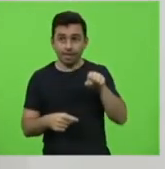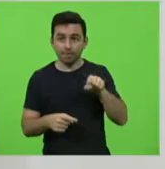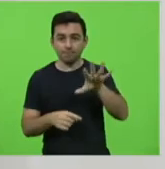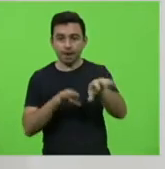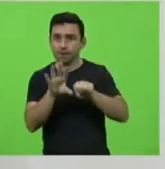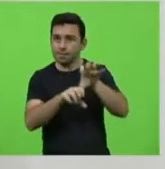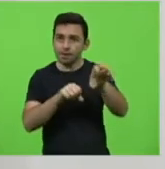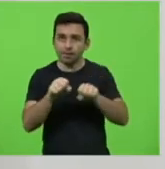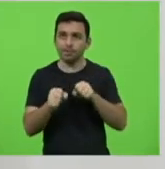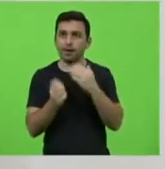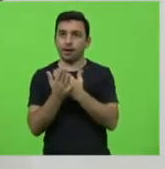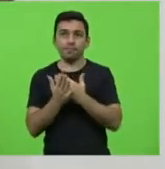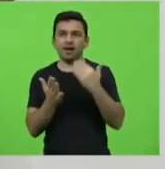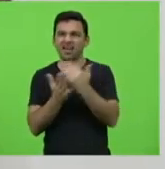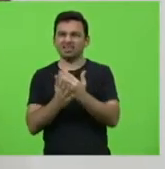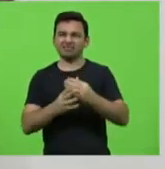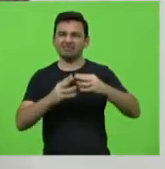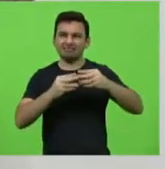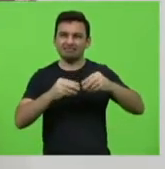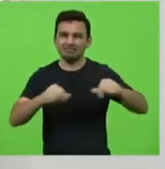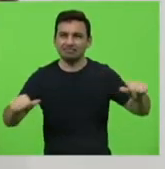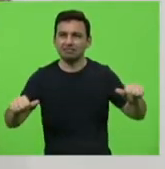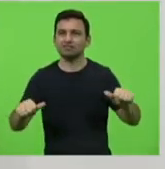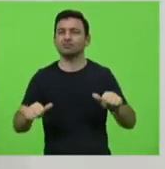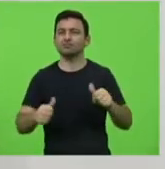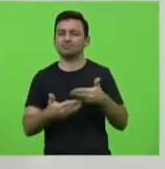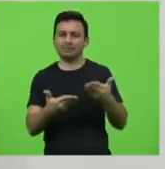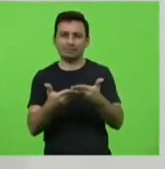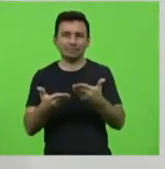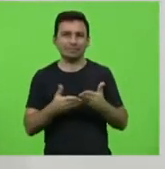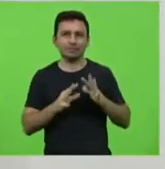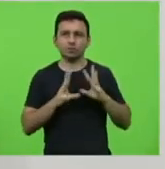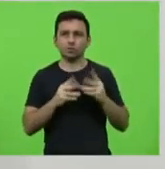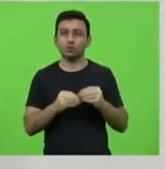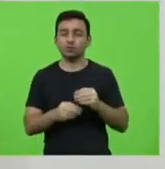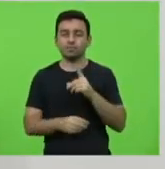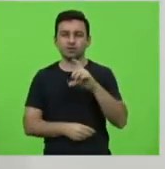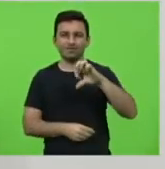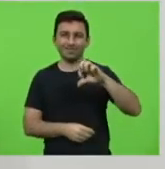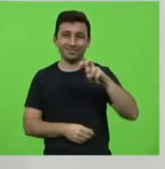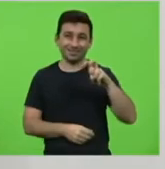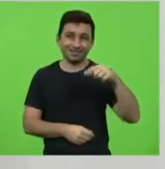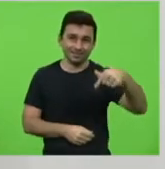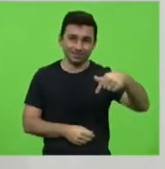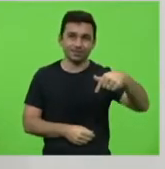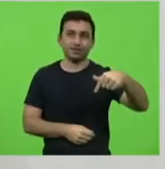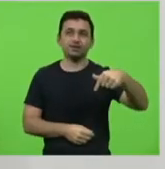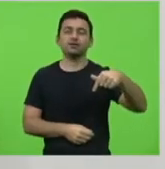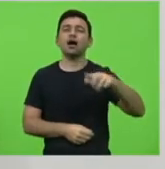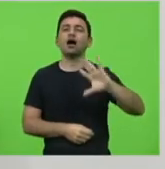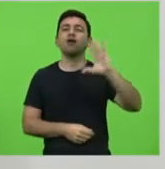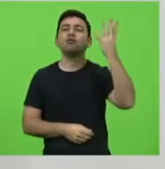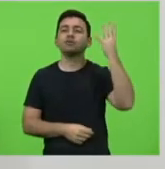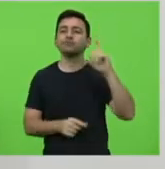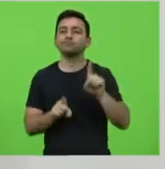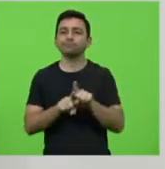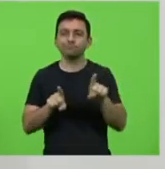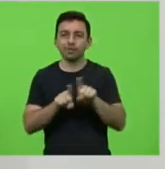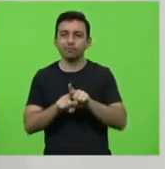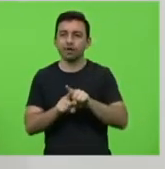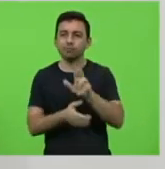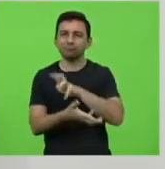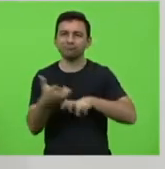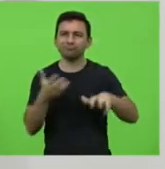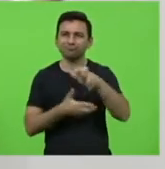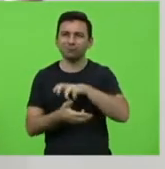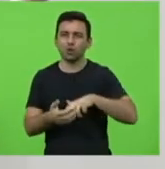acabaram, deixaram o povo na míngua. E aí, em 57, ainda tivemos a história da revolta dos